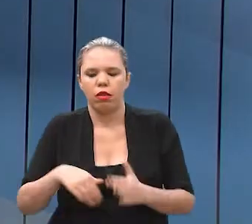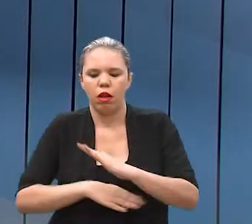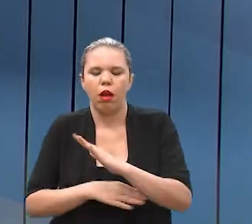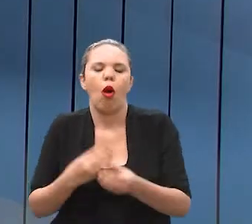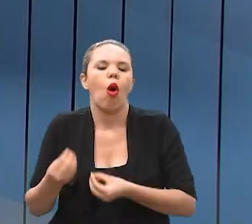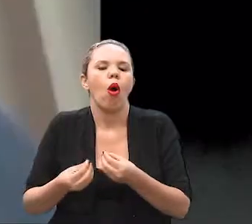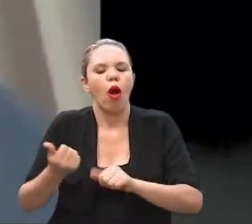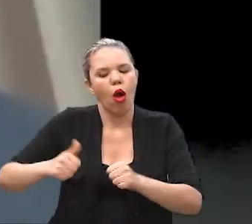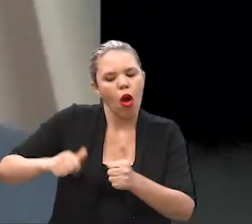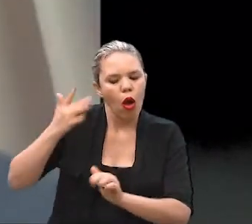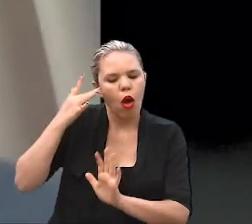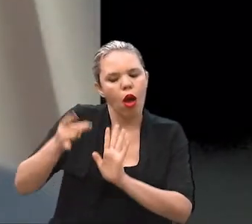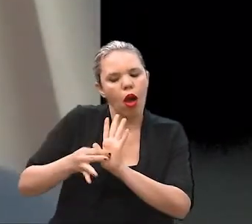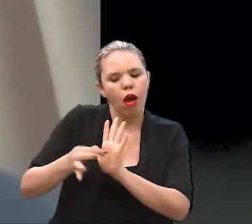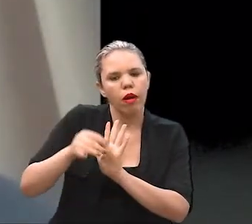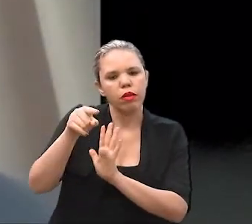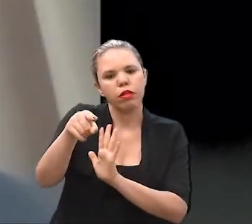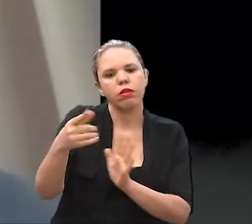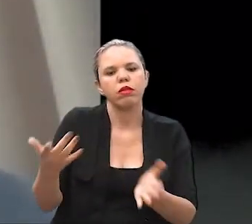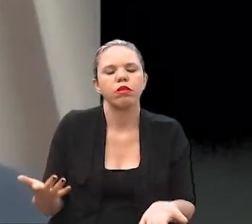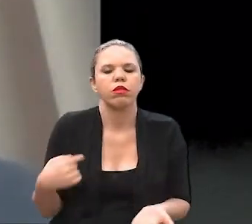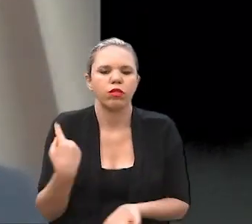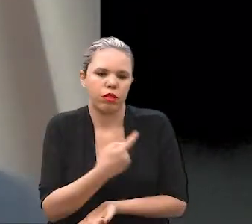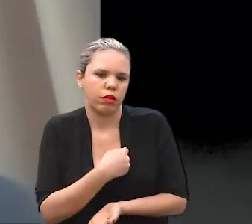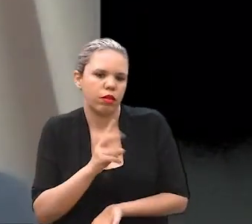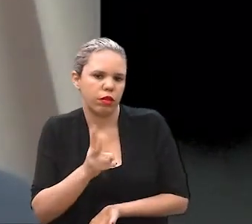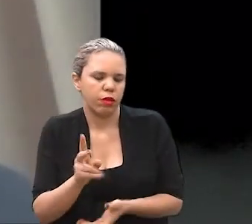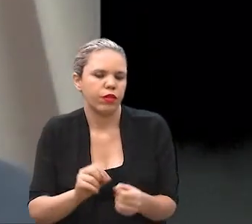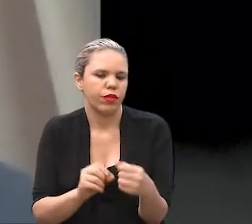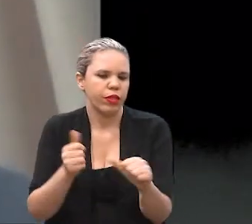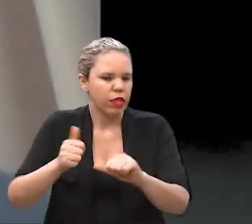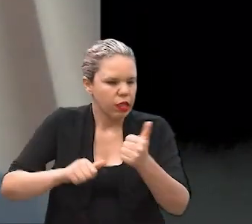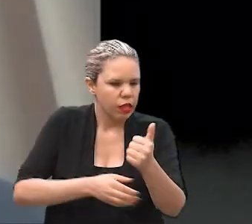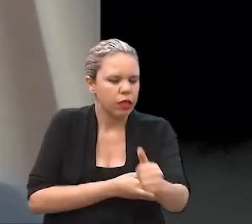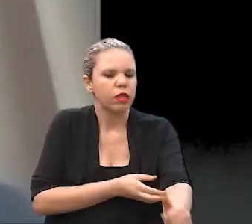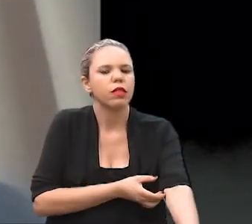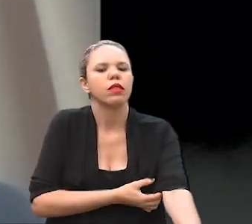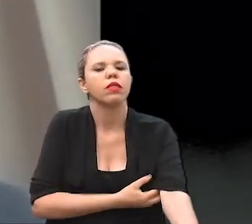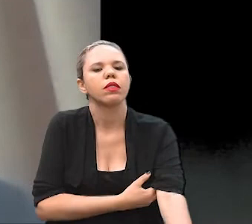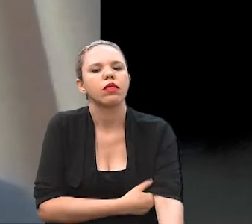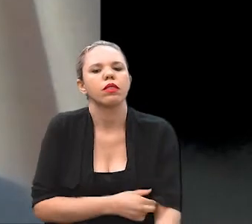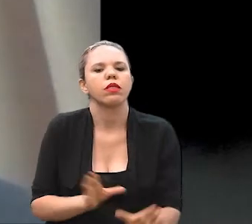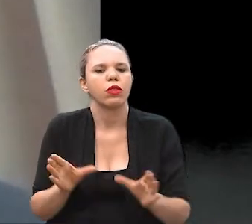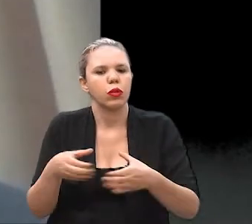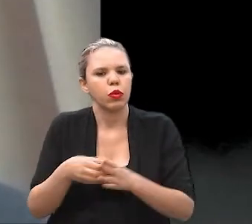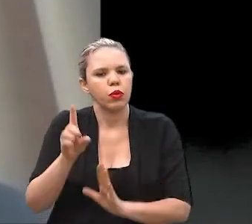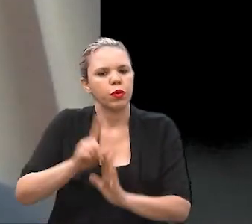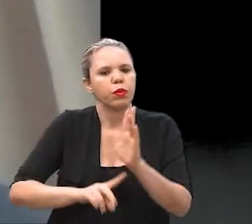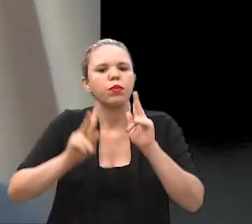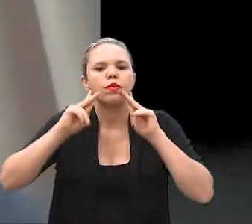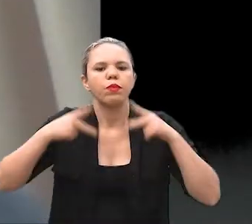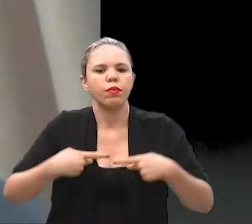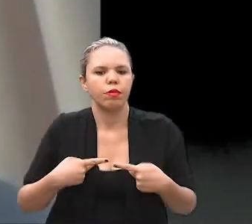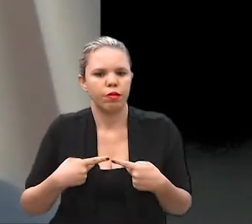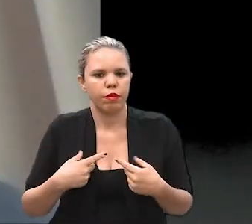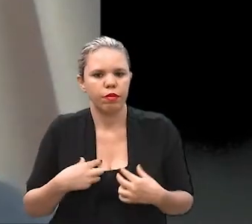Olha, a gente, sempre quando vai fazer uma avaliação da Comissão de Direitos